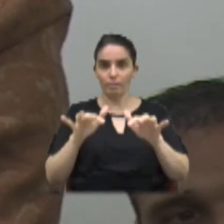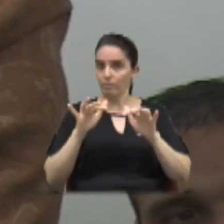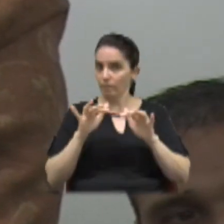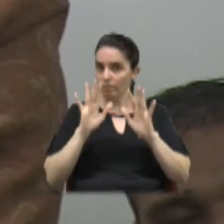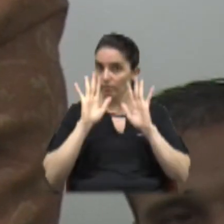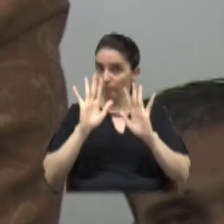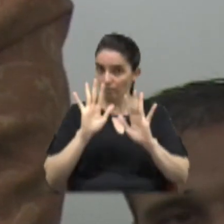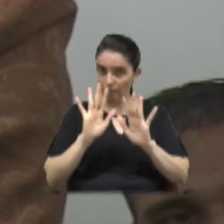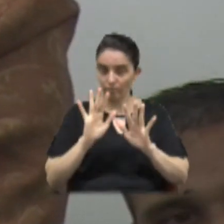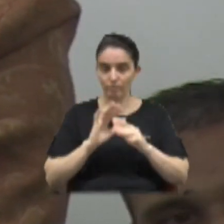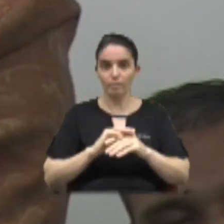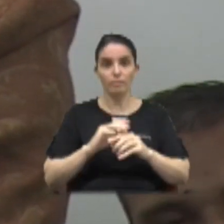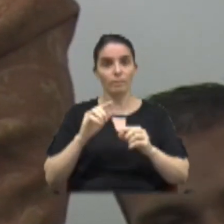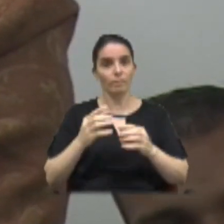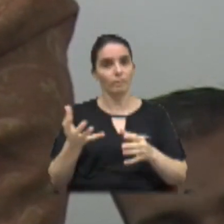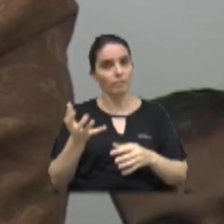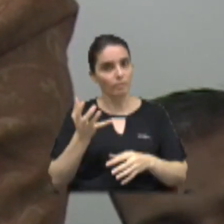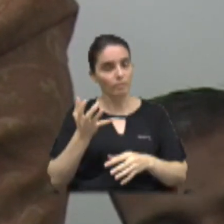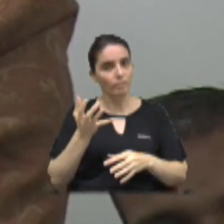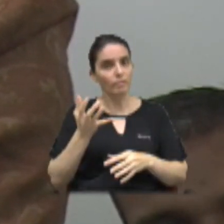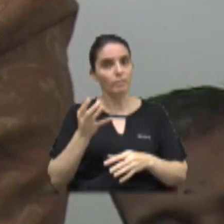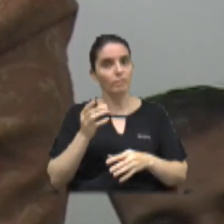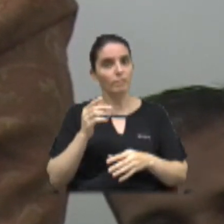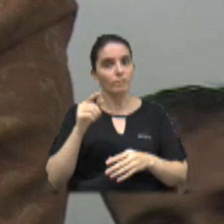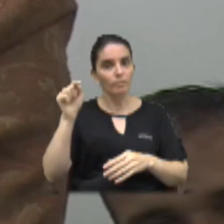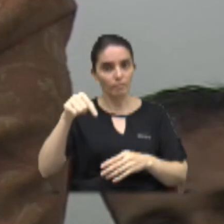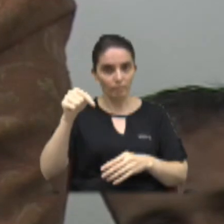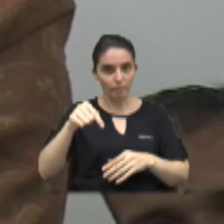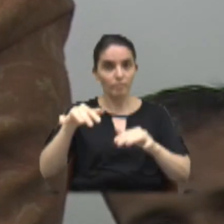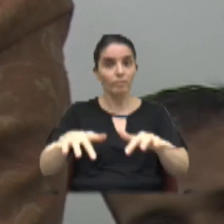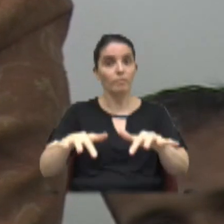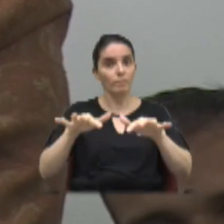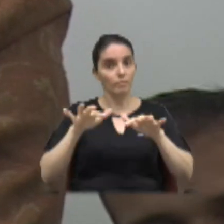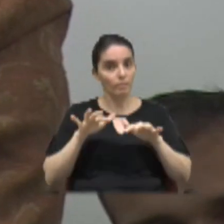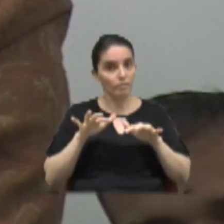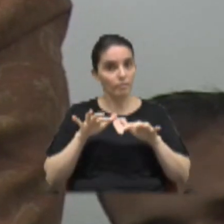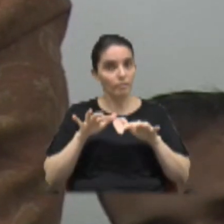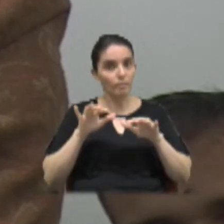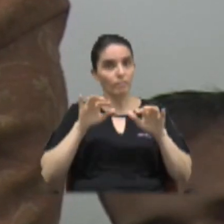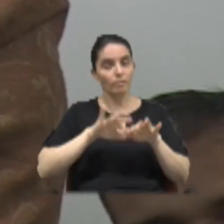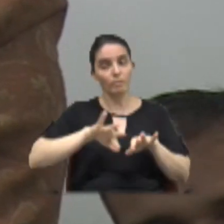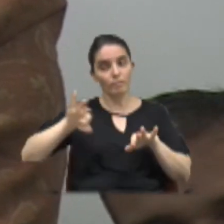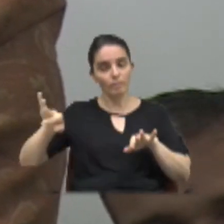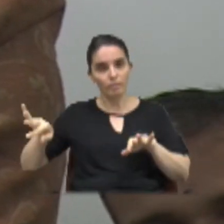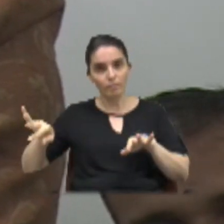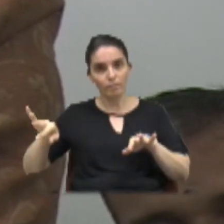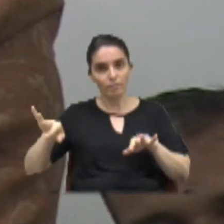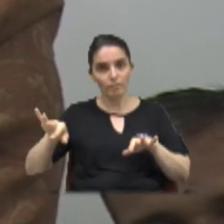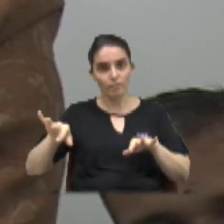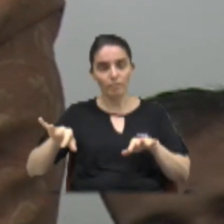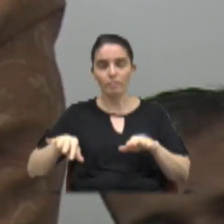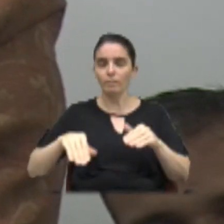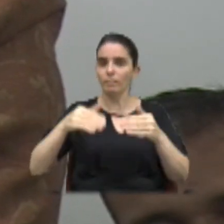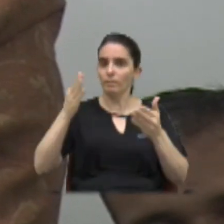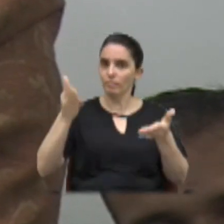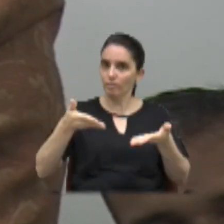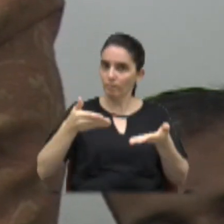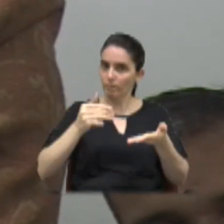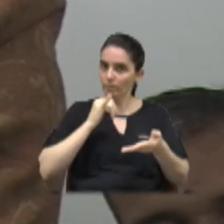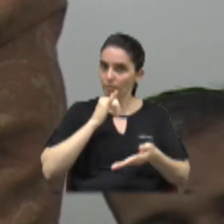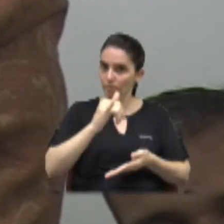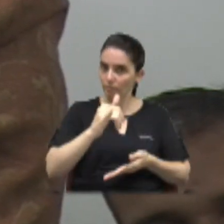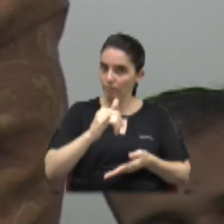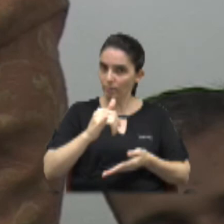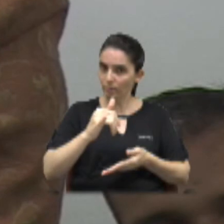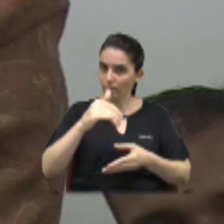estava porque eu estava em São Paulo. Não, a senhora estava aqui no plenário, a senhora estava fora do plenário, a hora que eu coloquei o